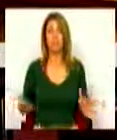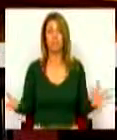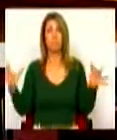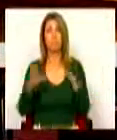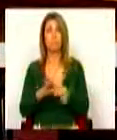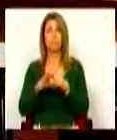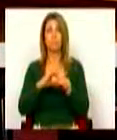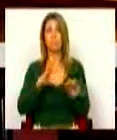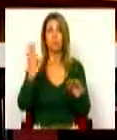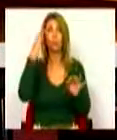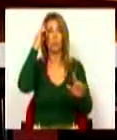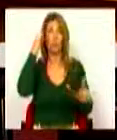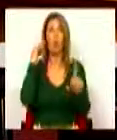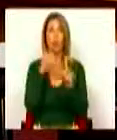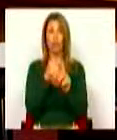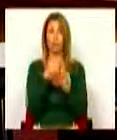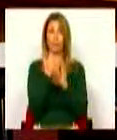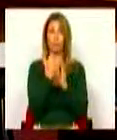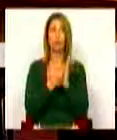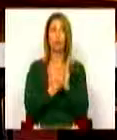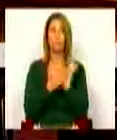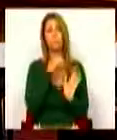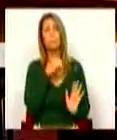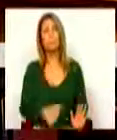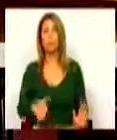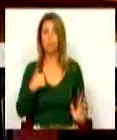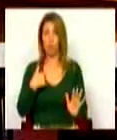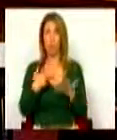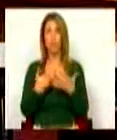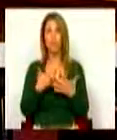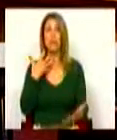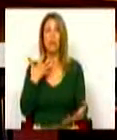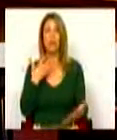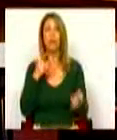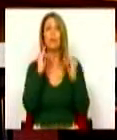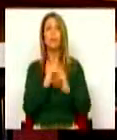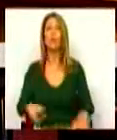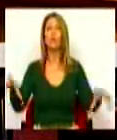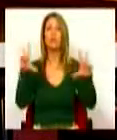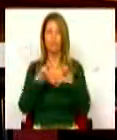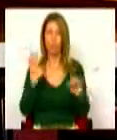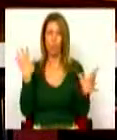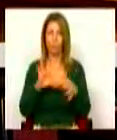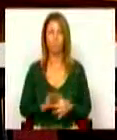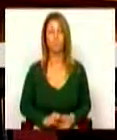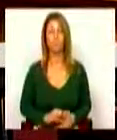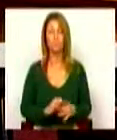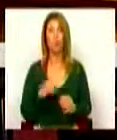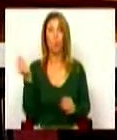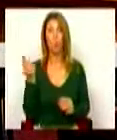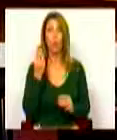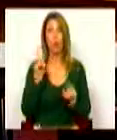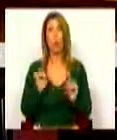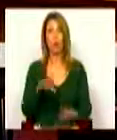seus principais objetivos, permitam-me que destaque o da inovação. A União tem aqui